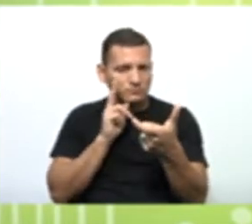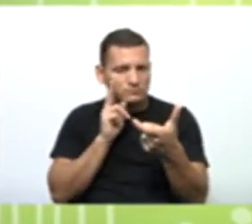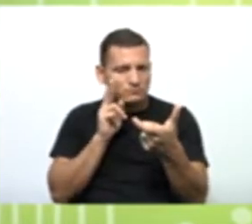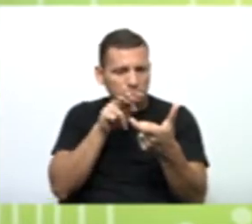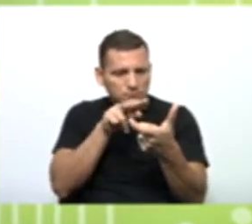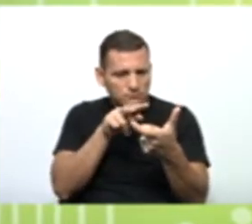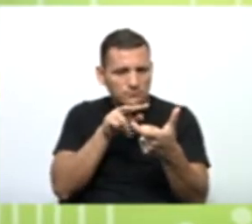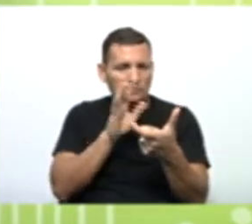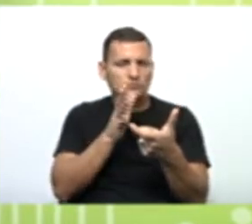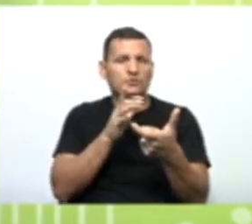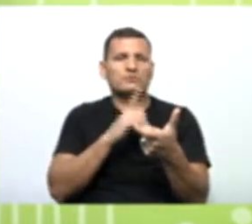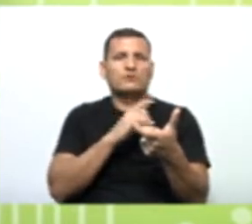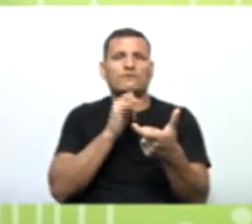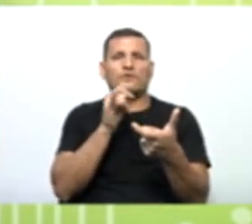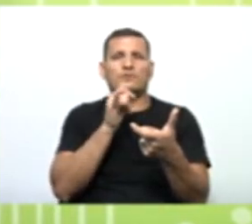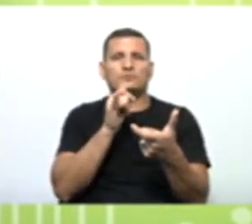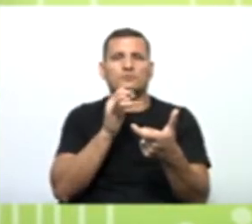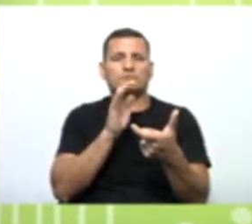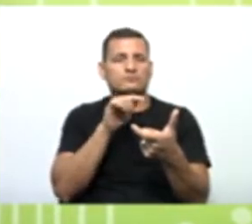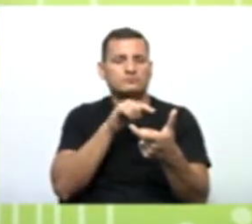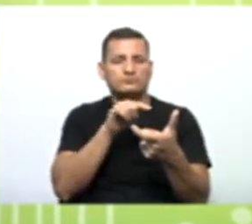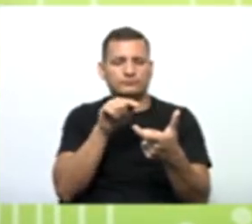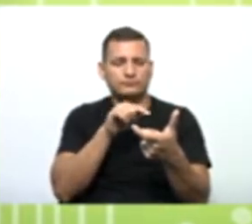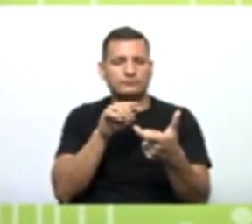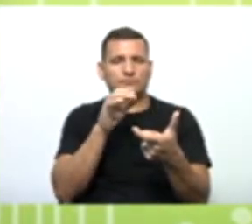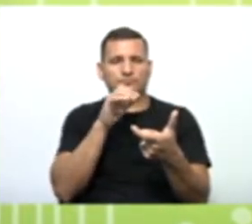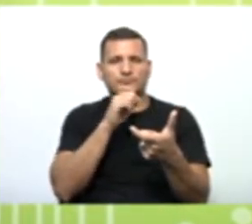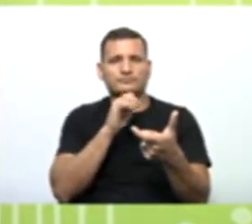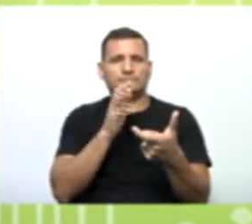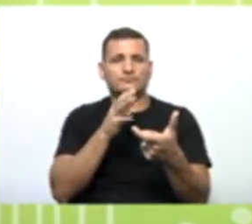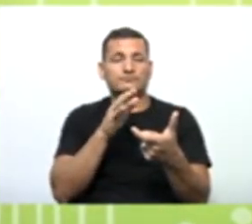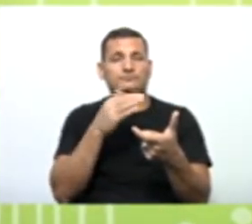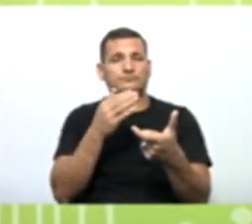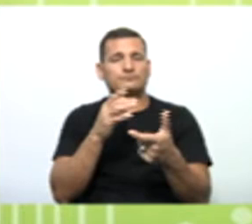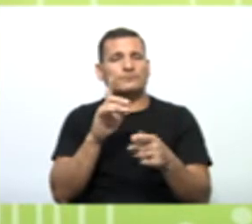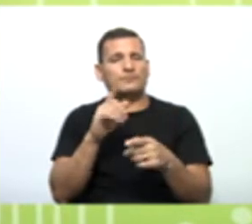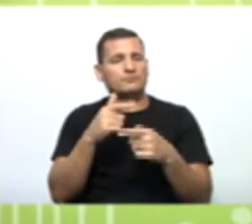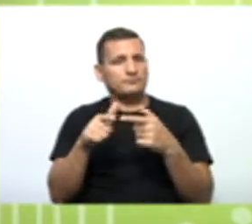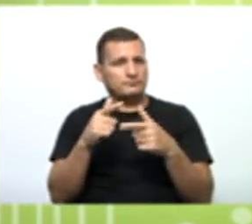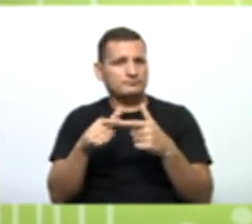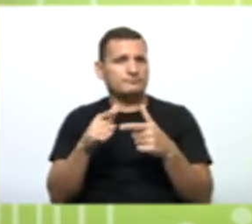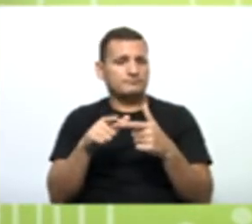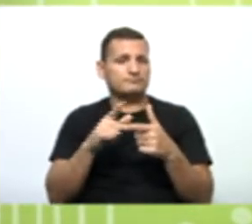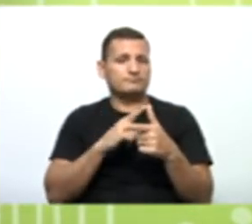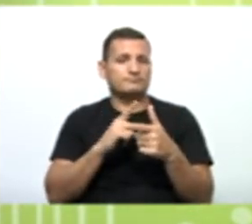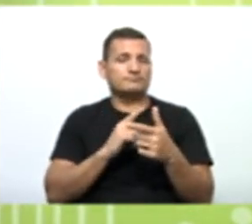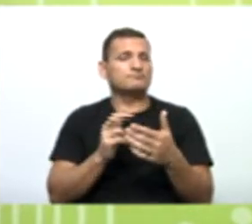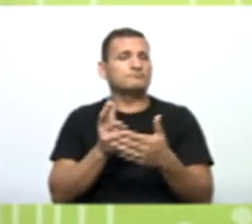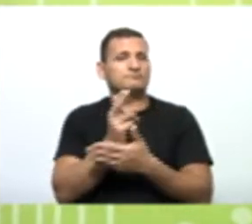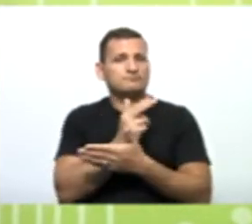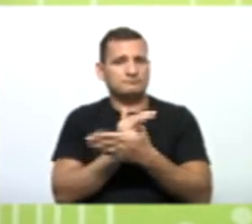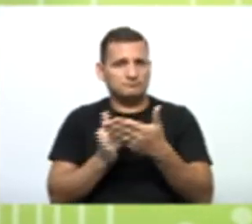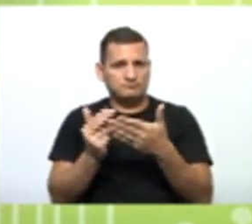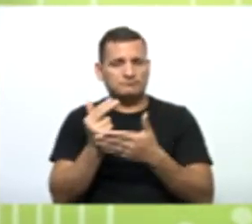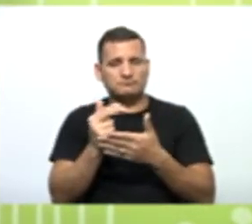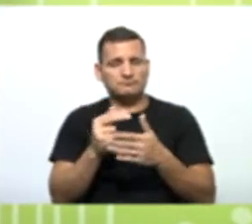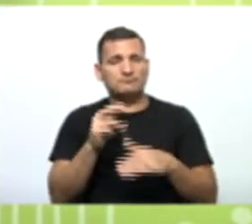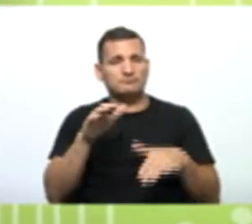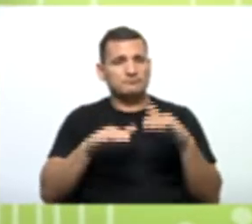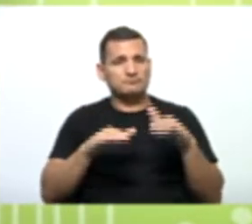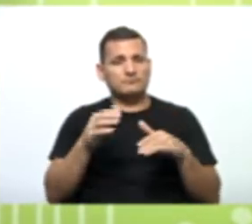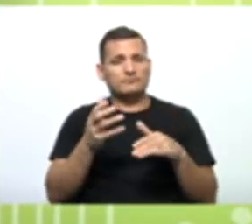vai ter já a informação que ela precisa. E isso, Silmar, é um problema grave no design, né? Você quer passar